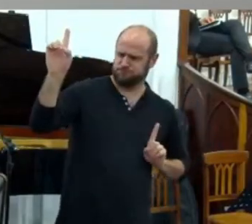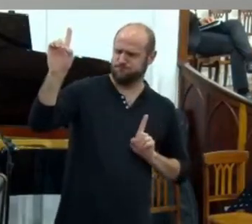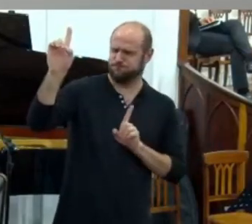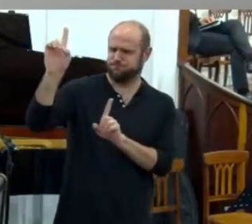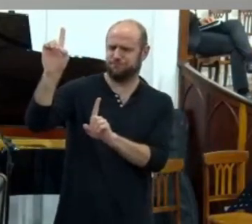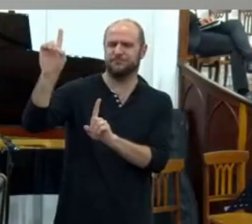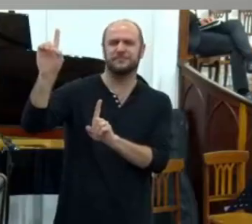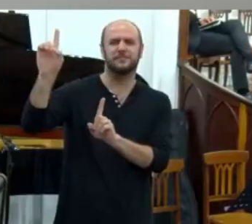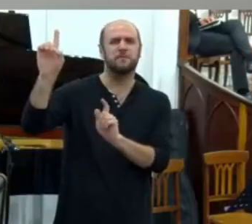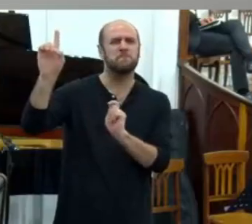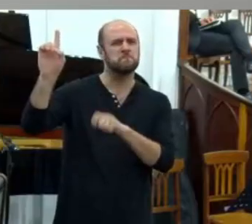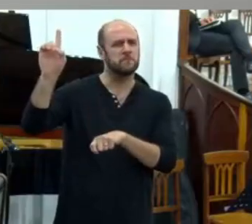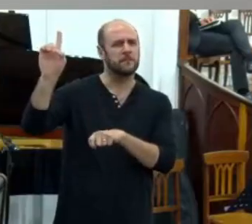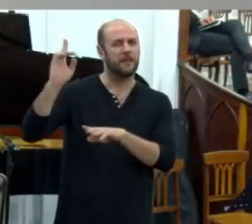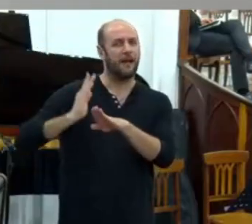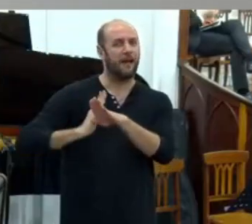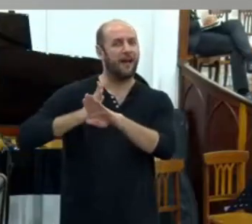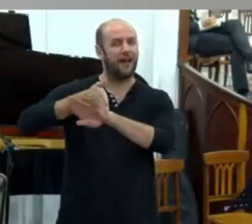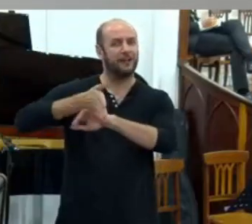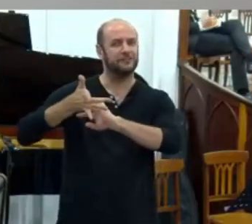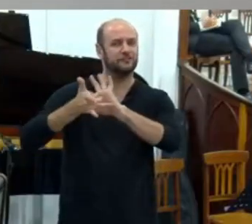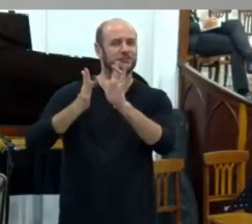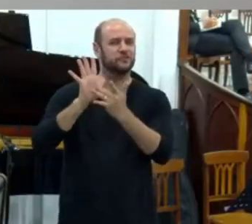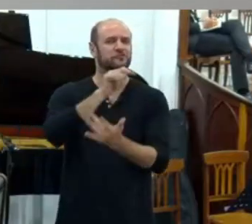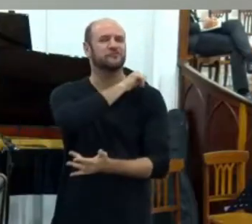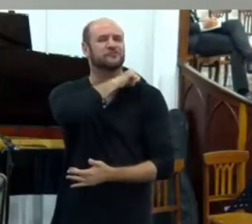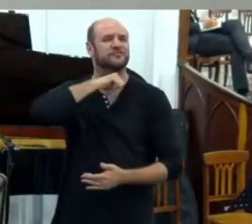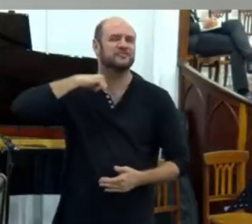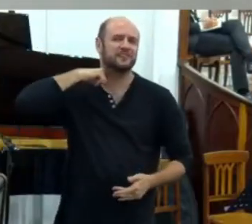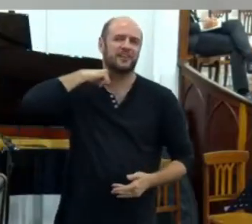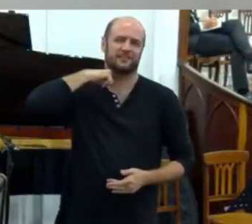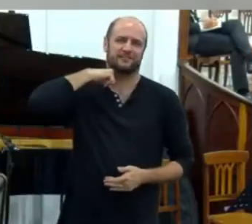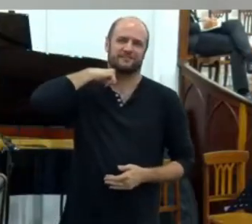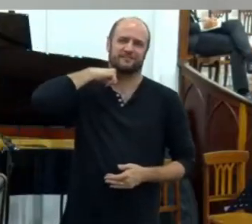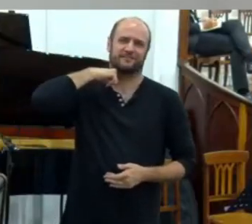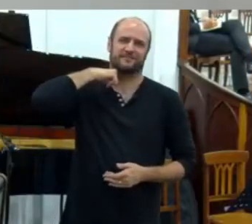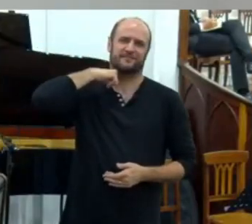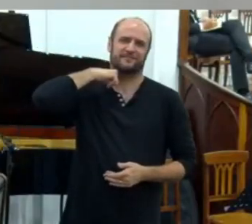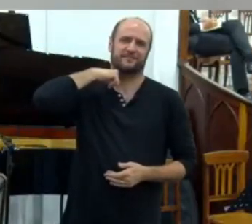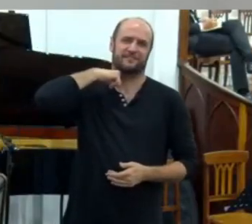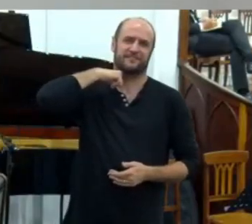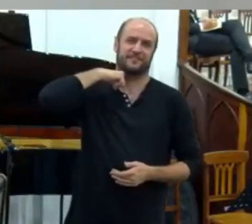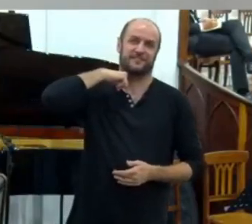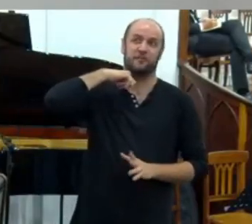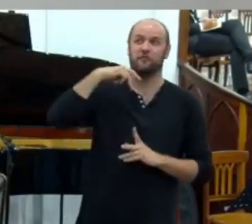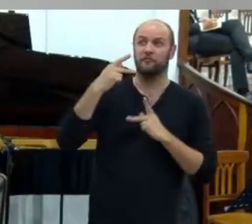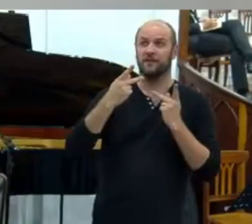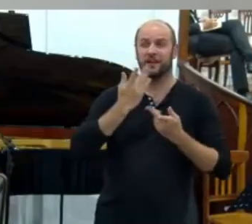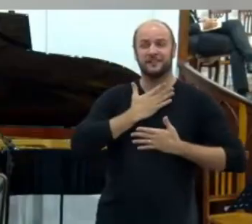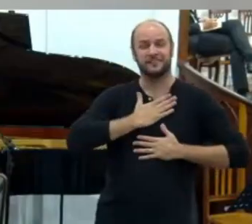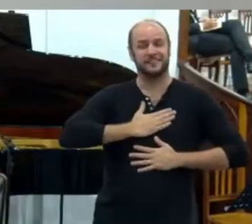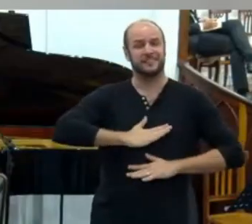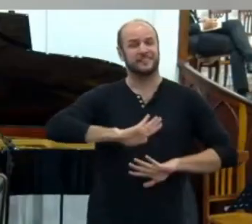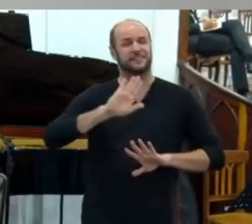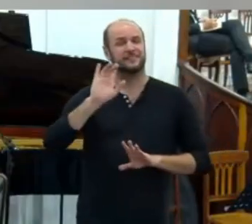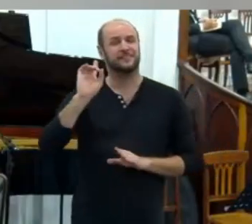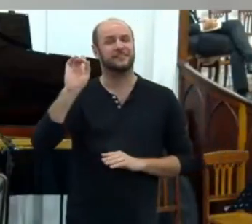presença pela mediação da obra de Cristo. Por fim, Owen fala do descanso de